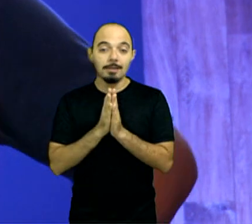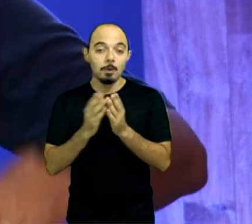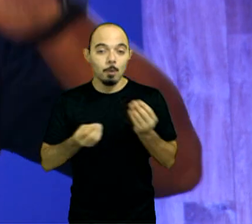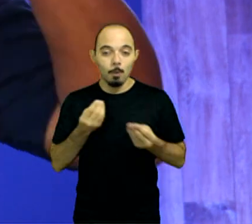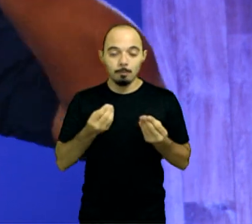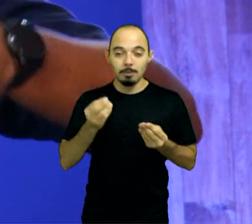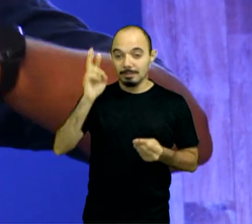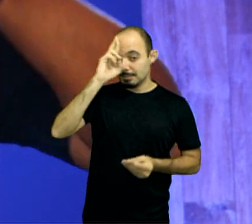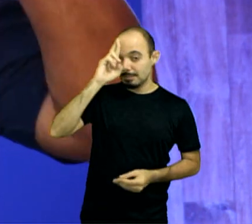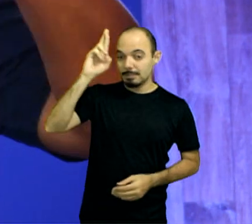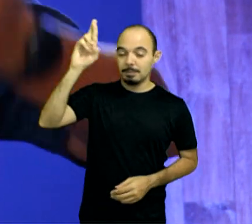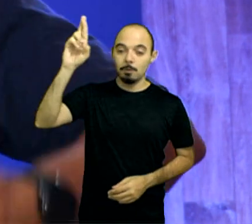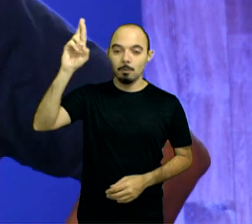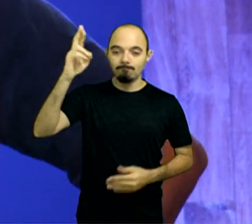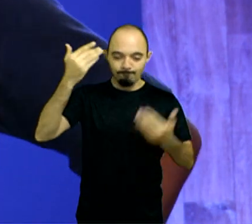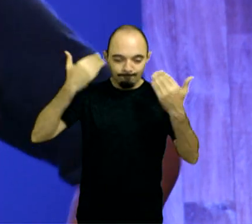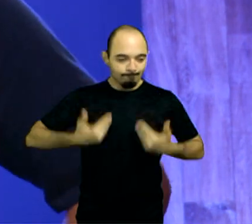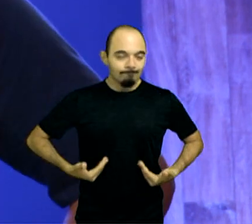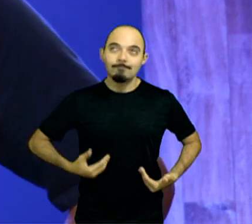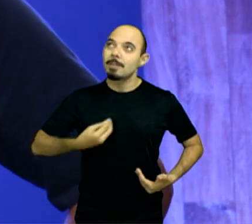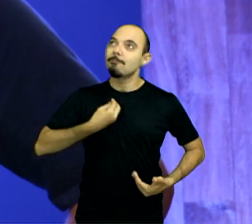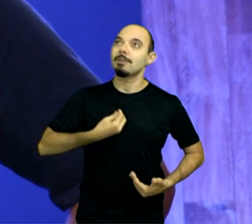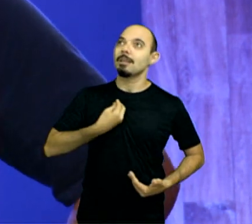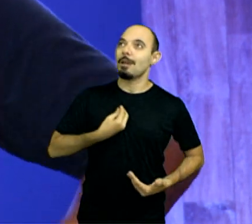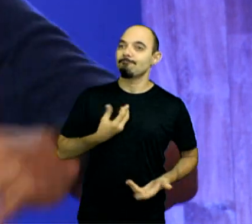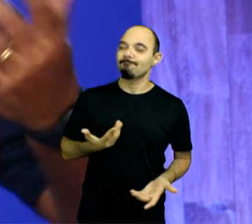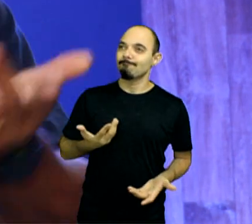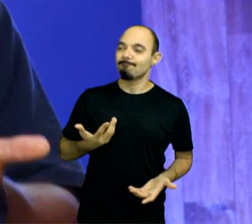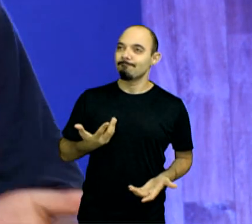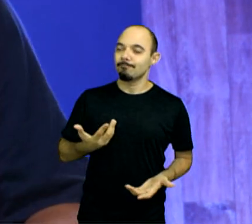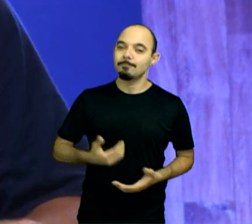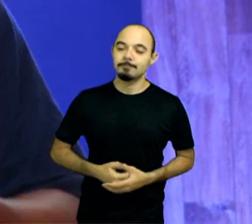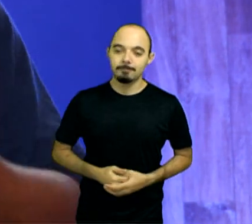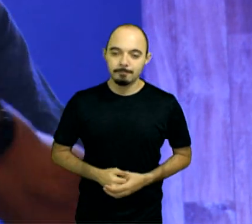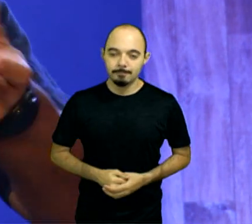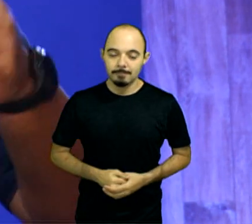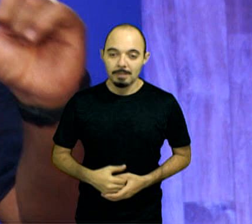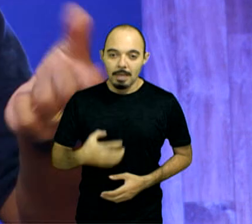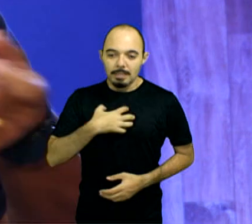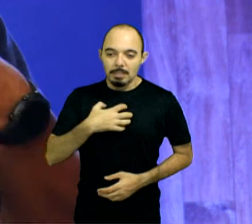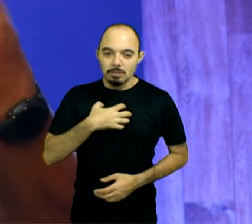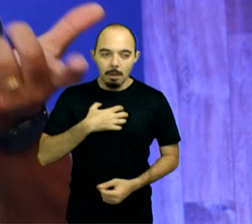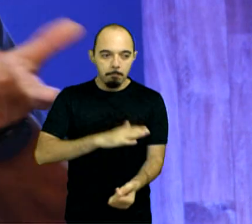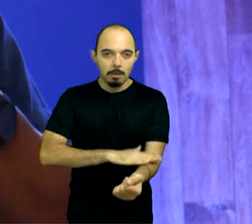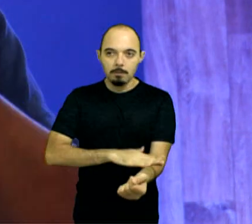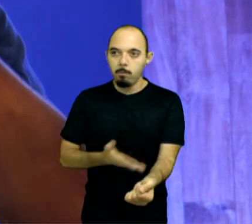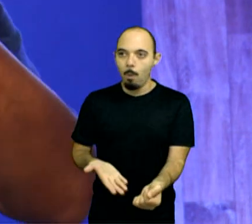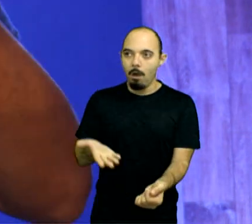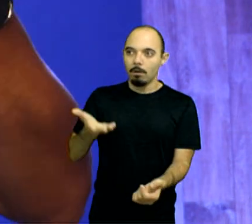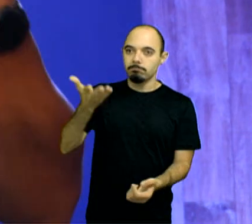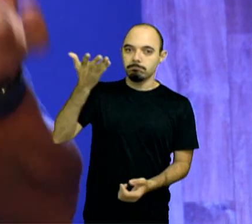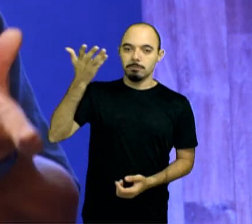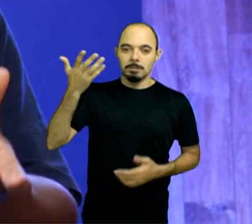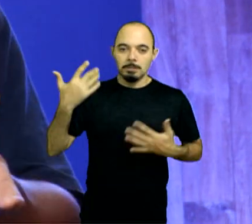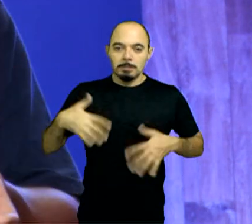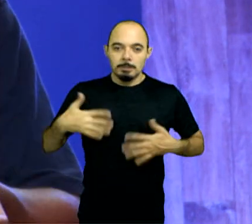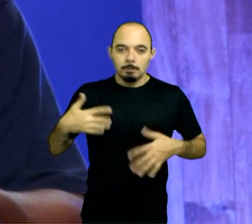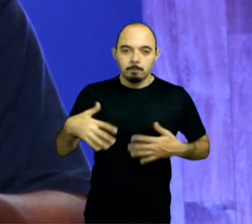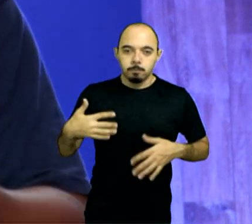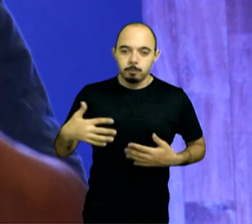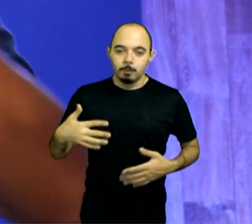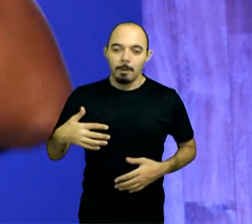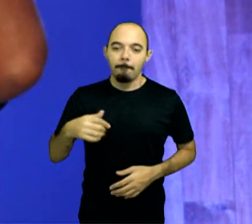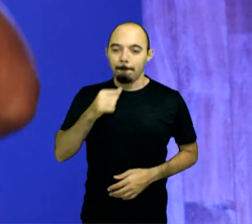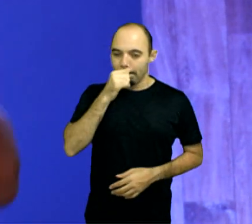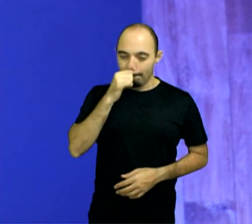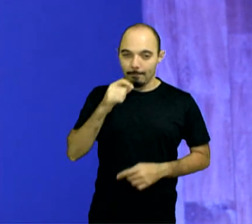E tudo foi começando a melhorar, né? Eu cheguei com pressão alta, né? Porque o médico explicou que isso é oriundo do AVC,